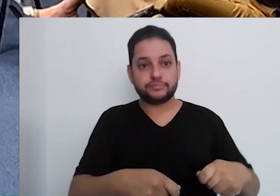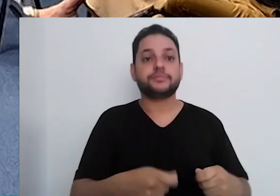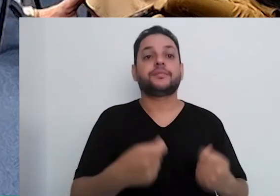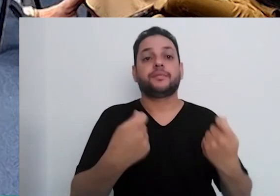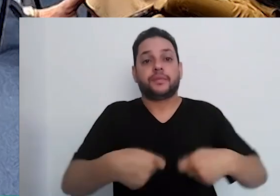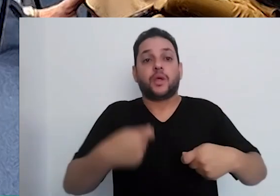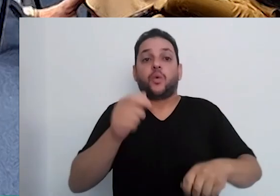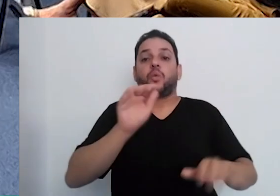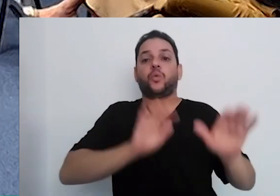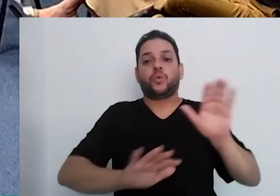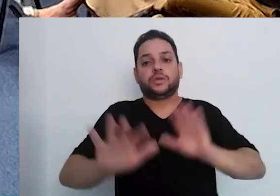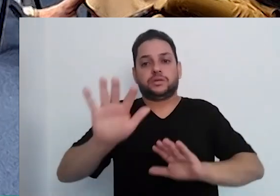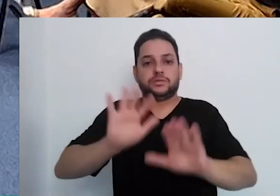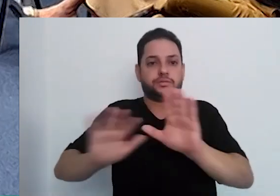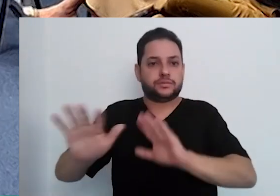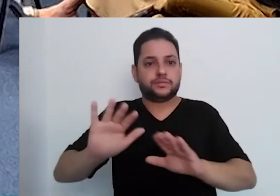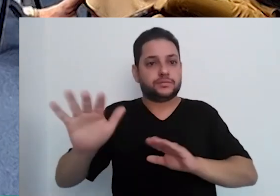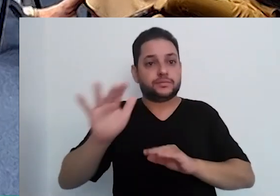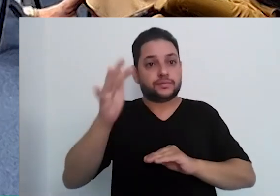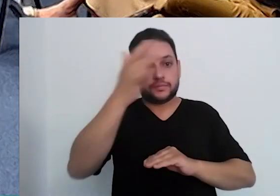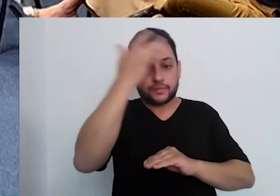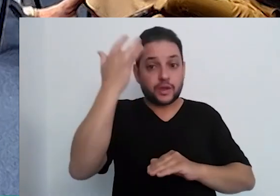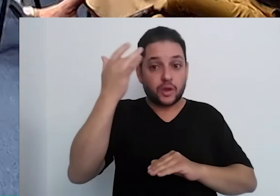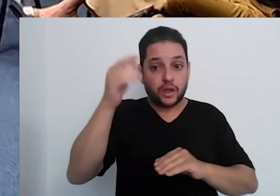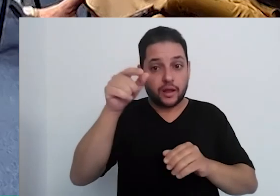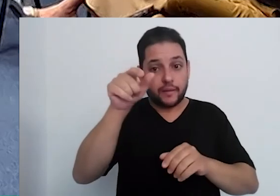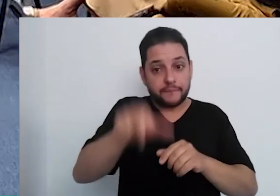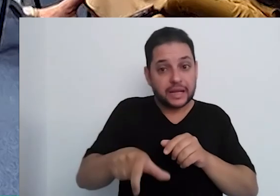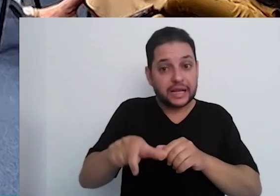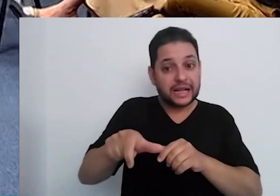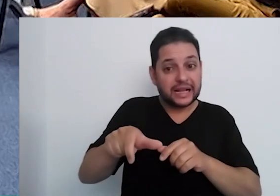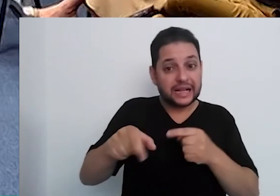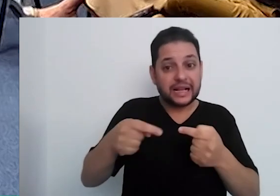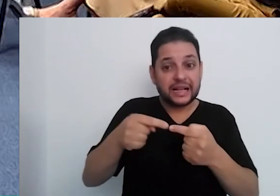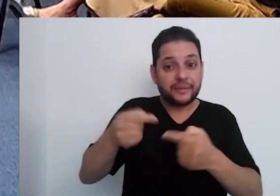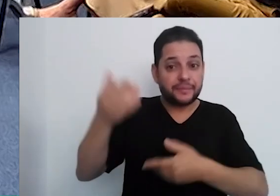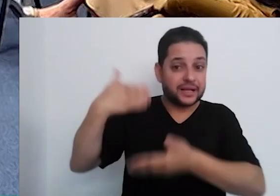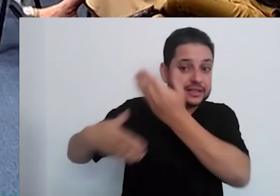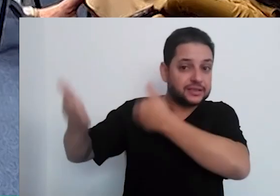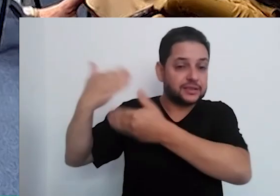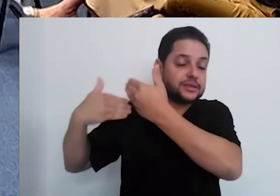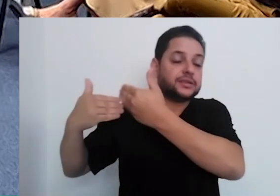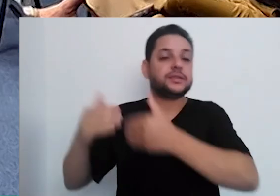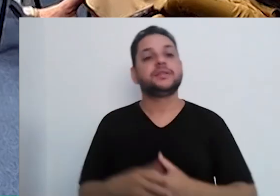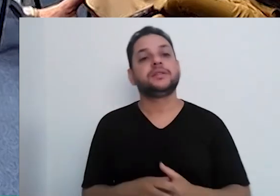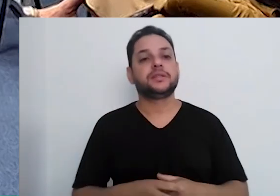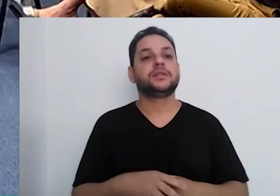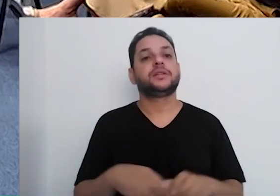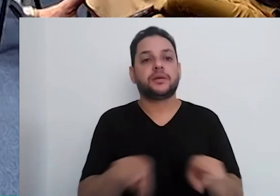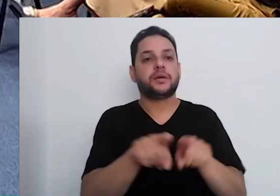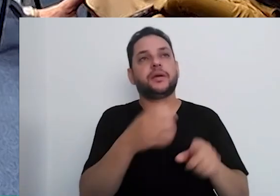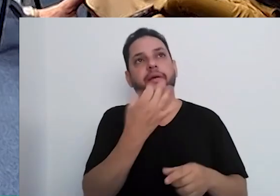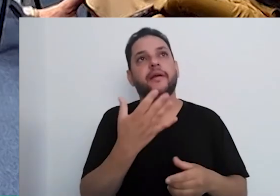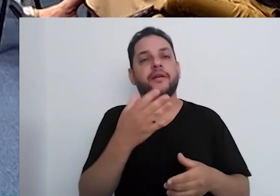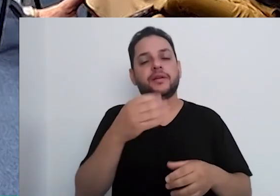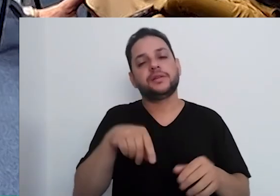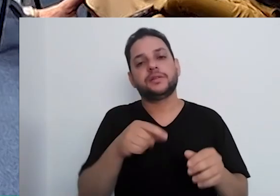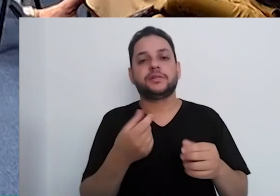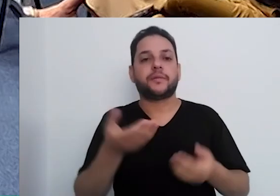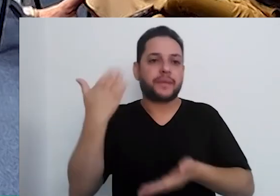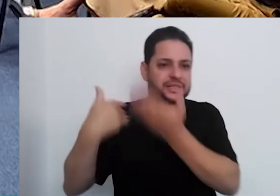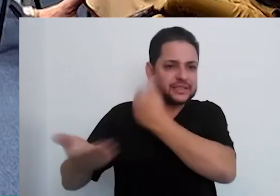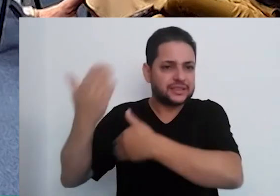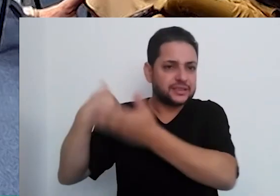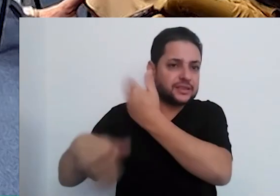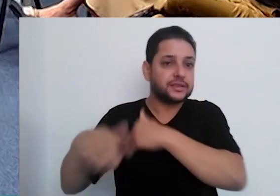tinha sabe a gente tava tratando de casos do passado uma Outra vantagem de você tratar de casos que do passado é que você as pessoas